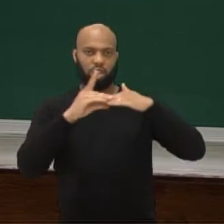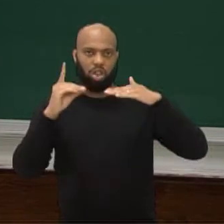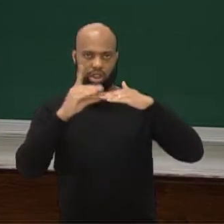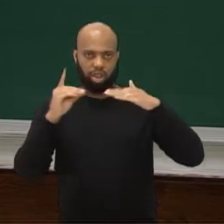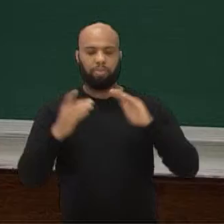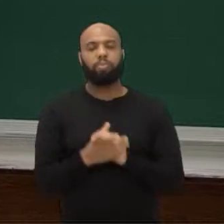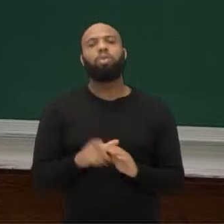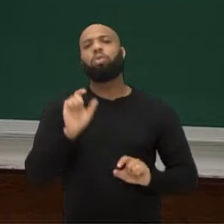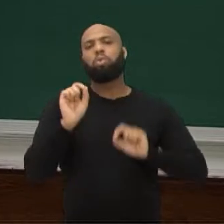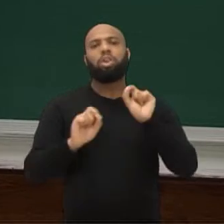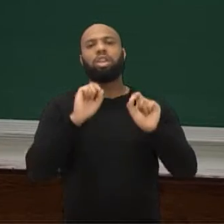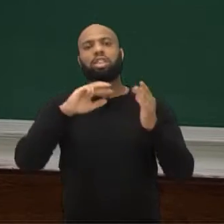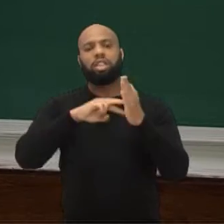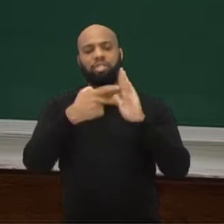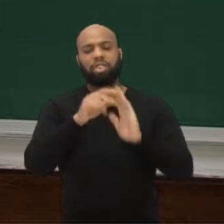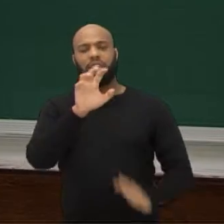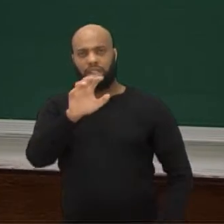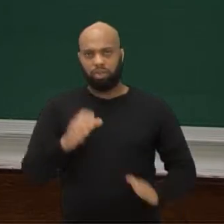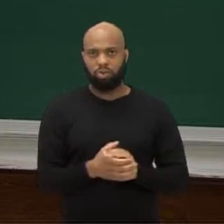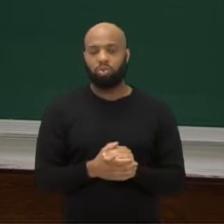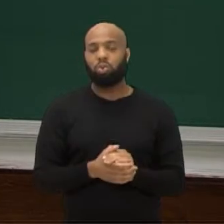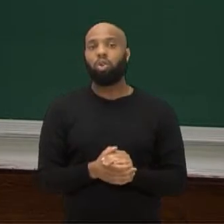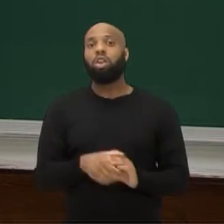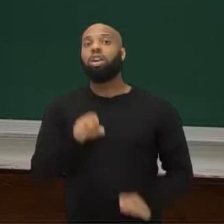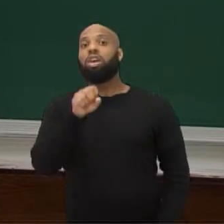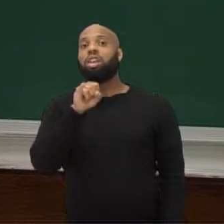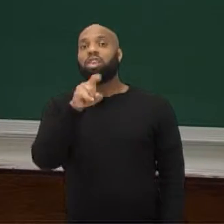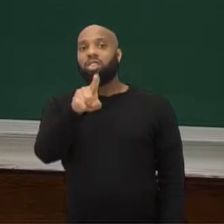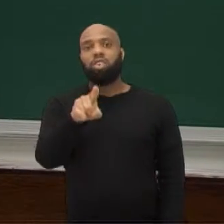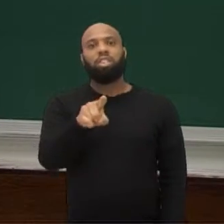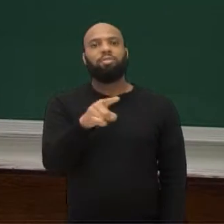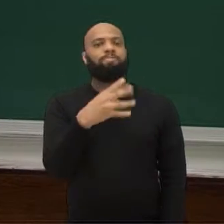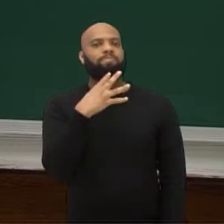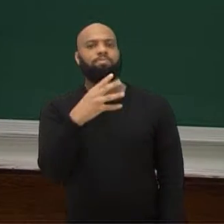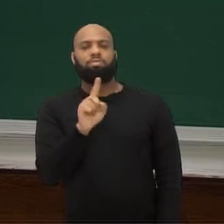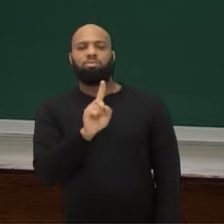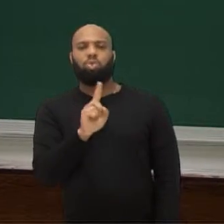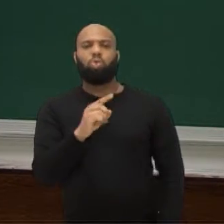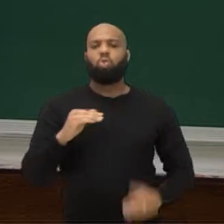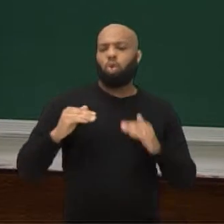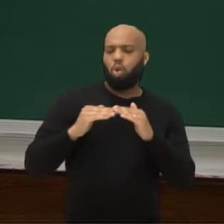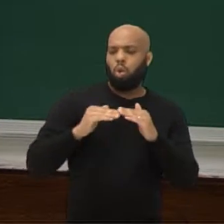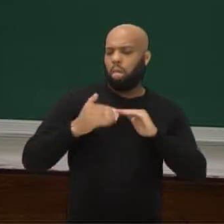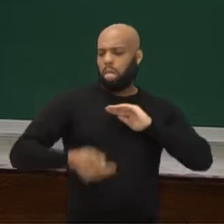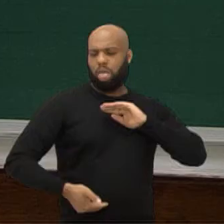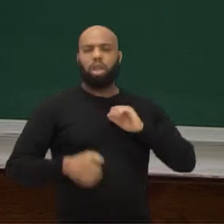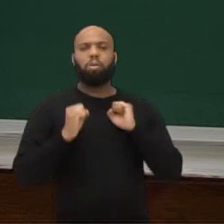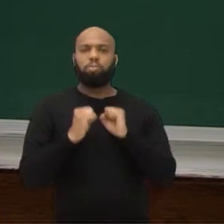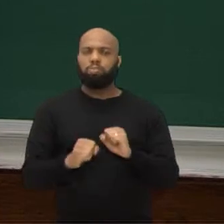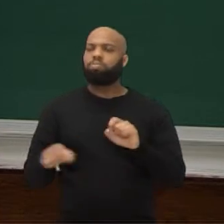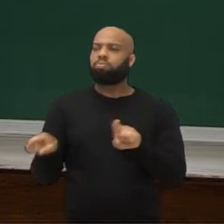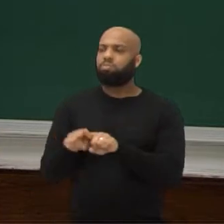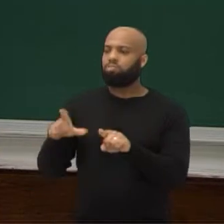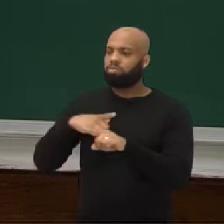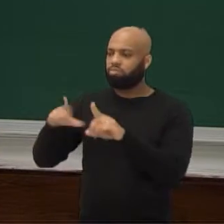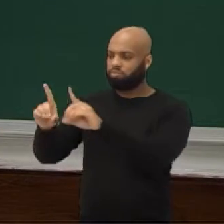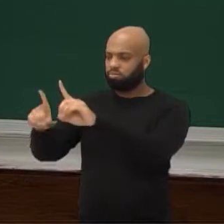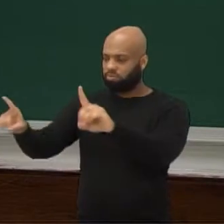isso? Pode ser, se você não concordar com o imposto cobrado, você pode